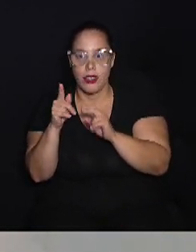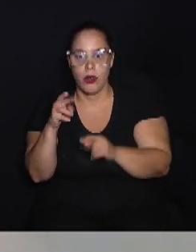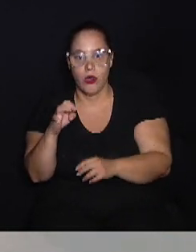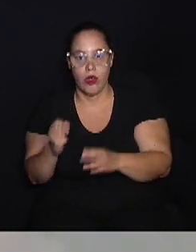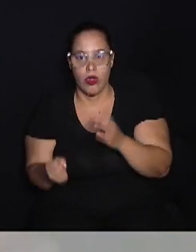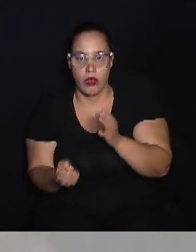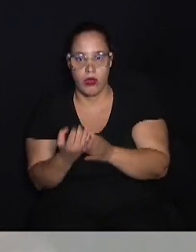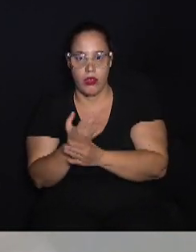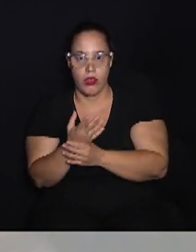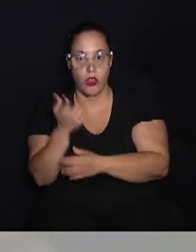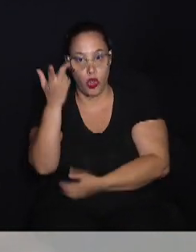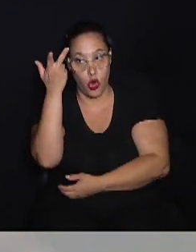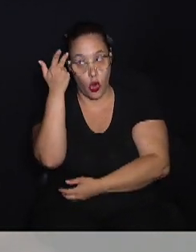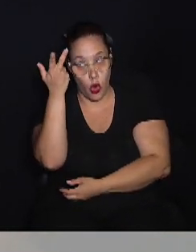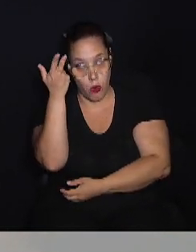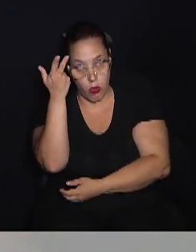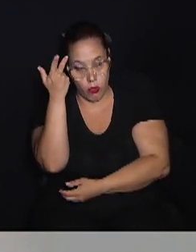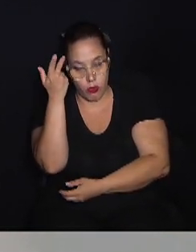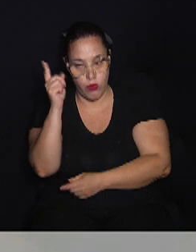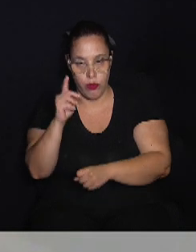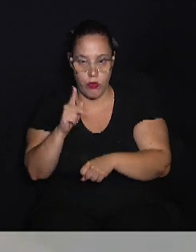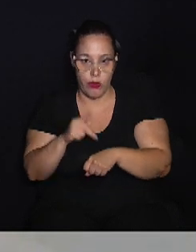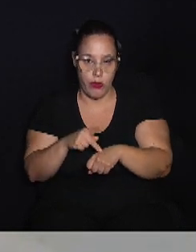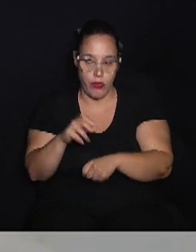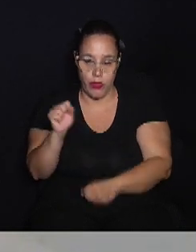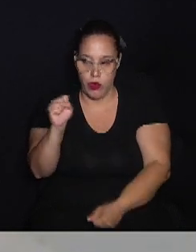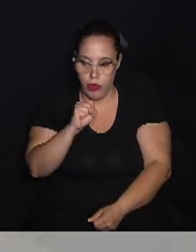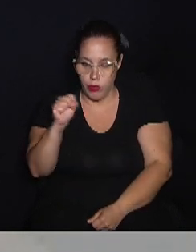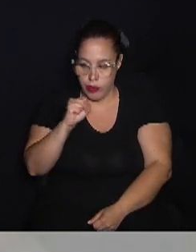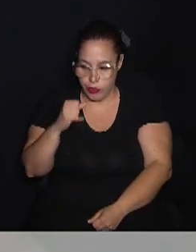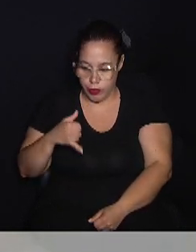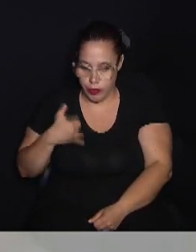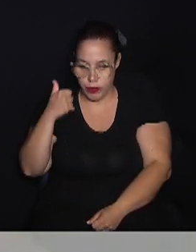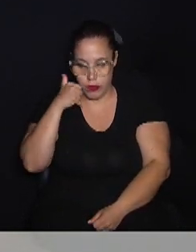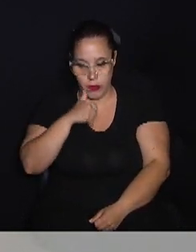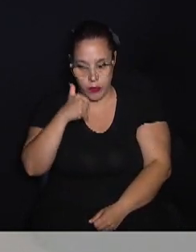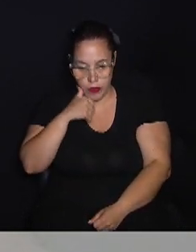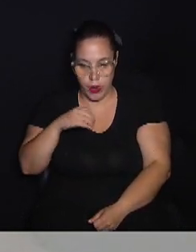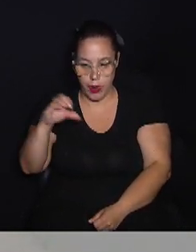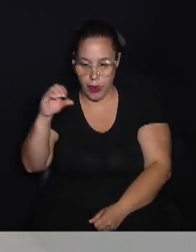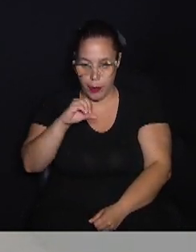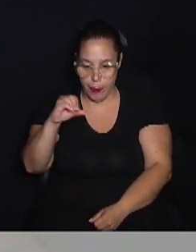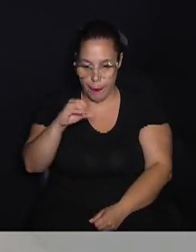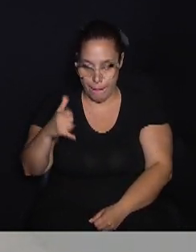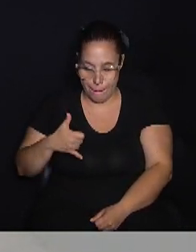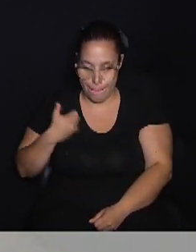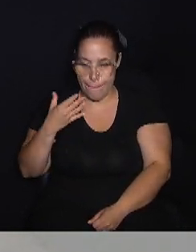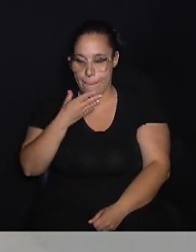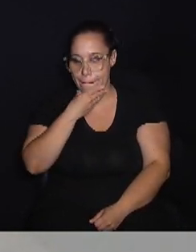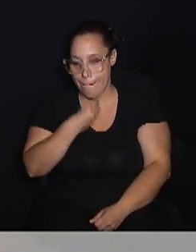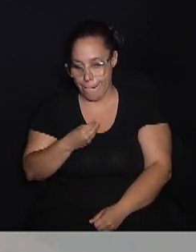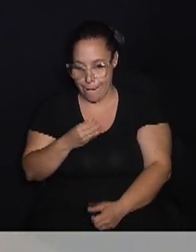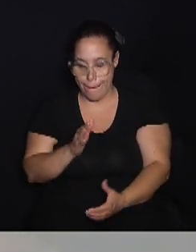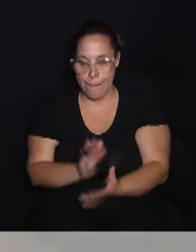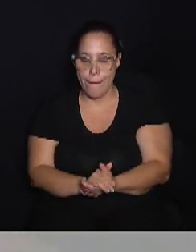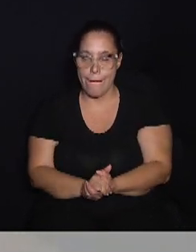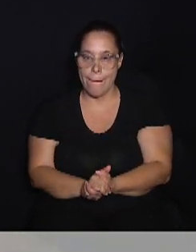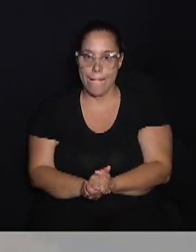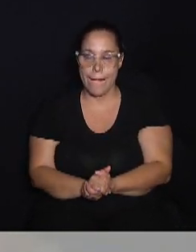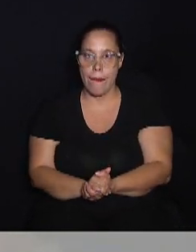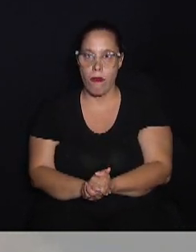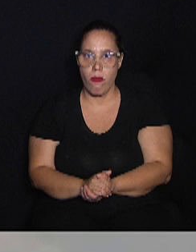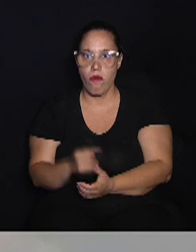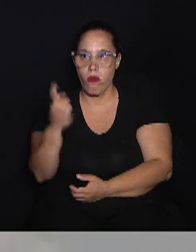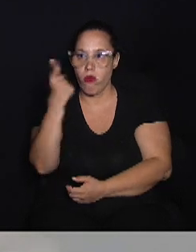ocorra normalmente a partir dos 8 anos nas meninas e a partir dos Nove nos meninos e como